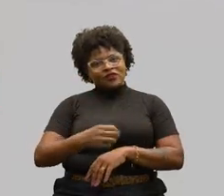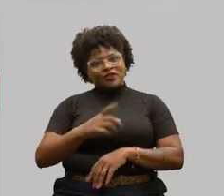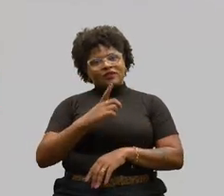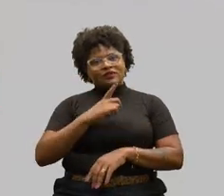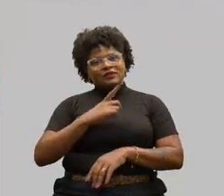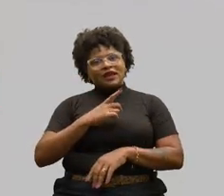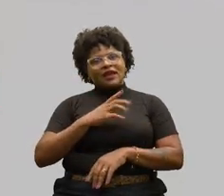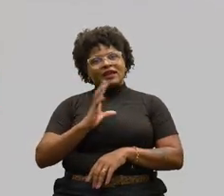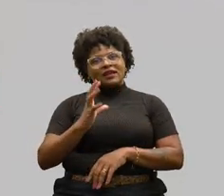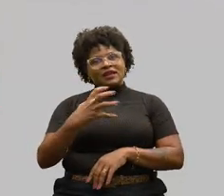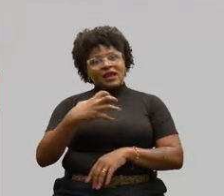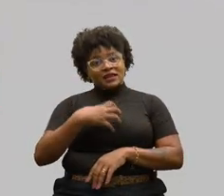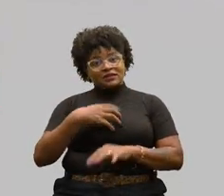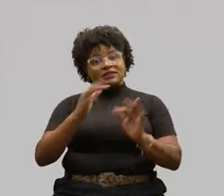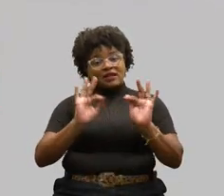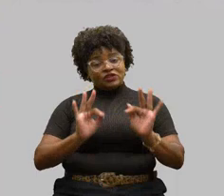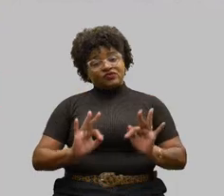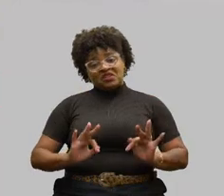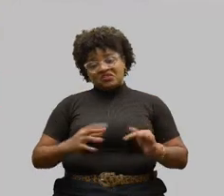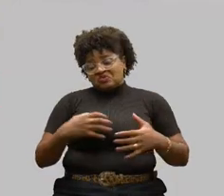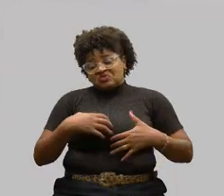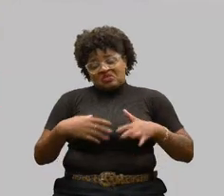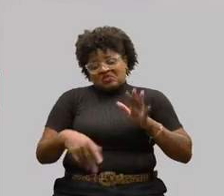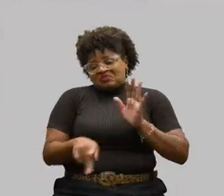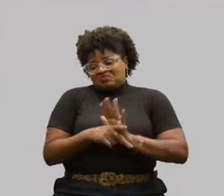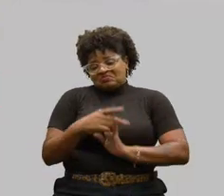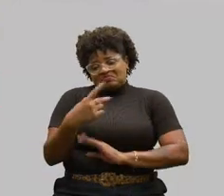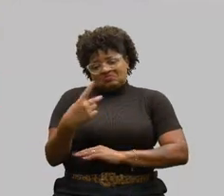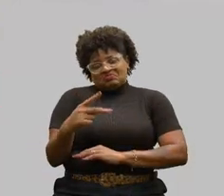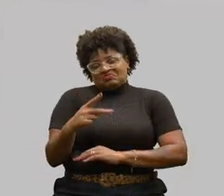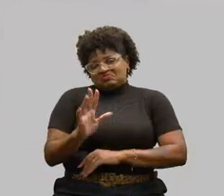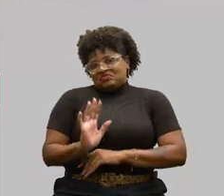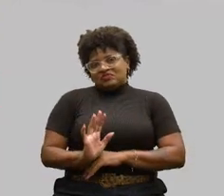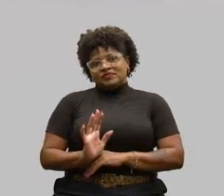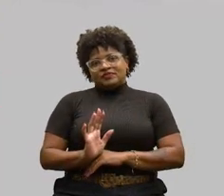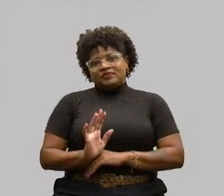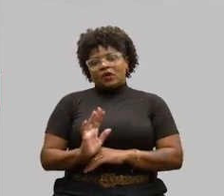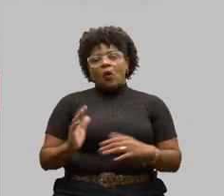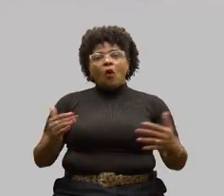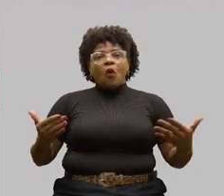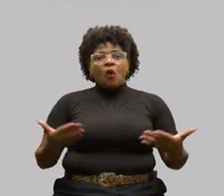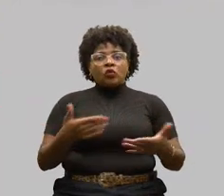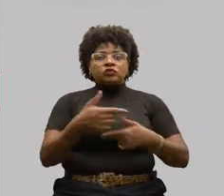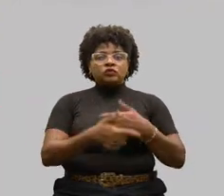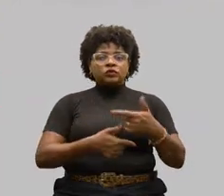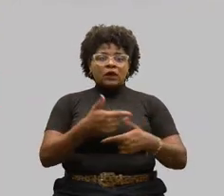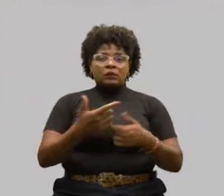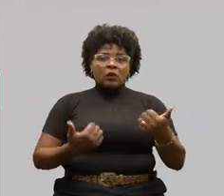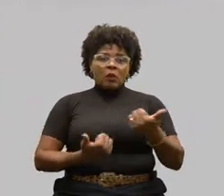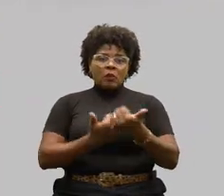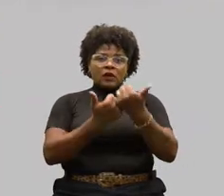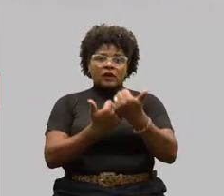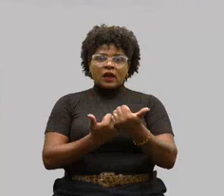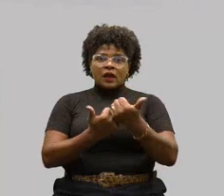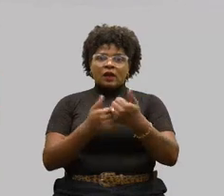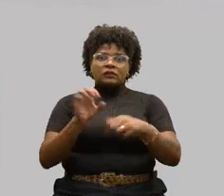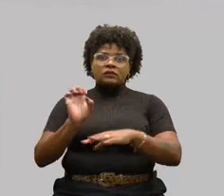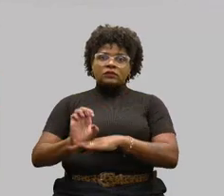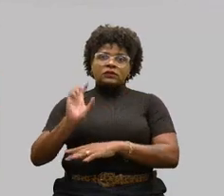dessa maneira o emprego apoiado hoje em Minas Gerais